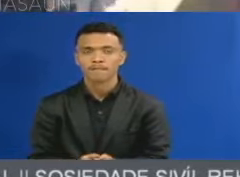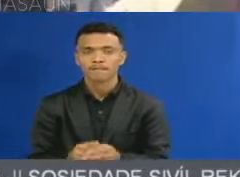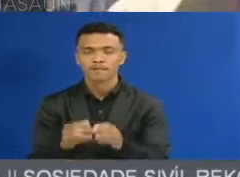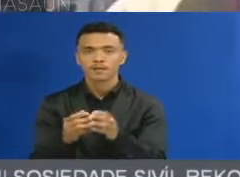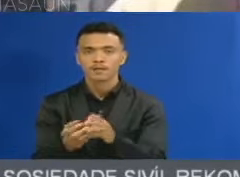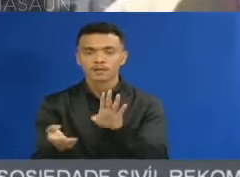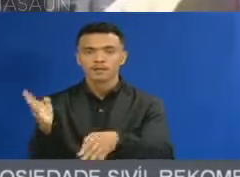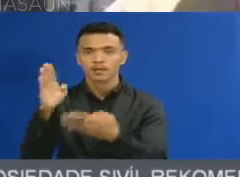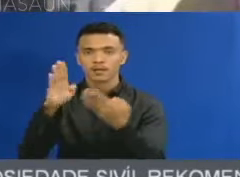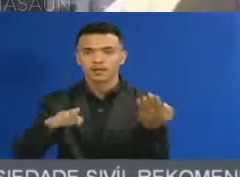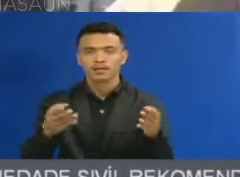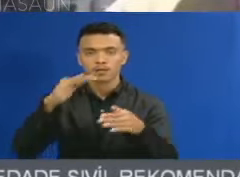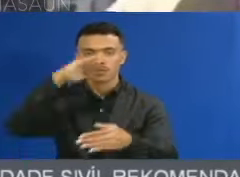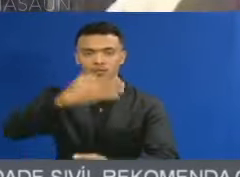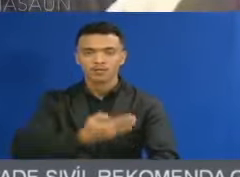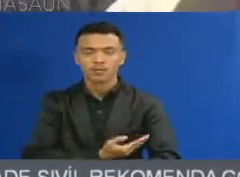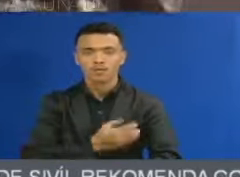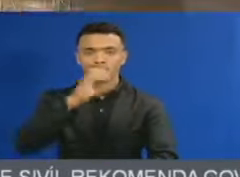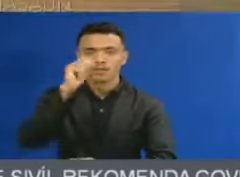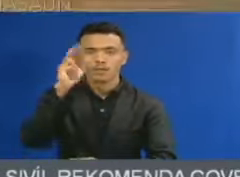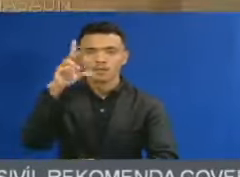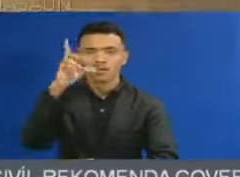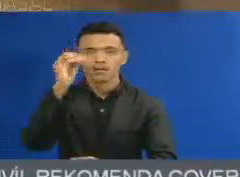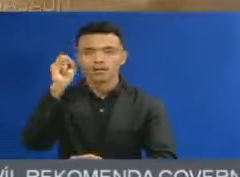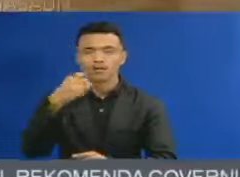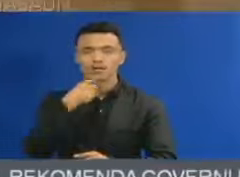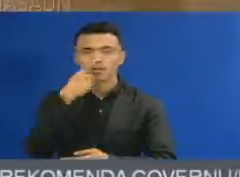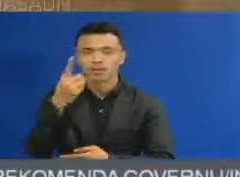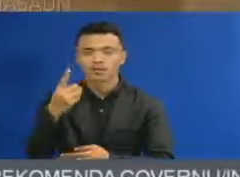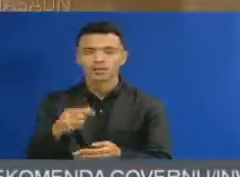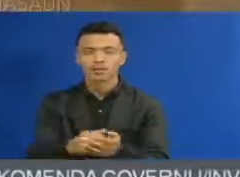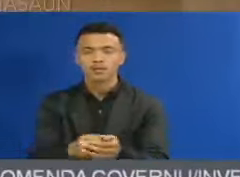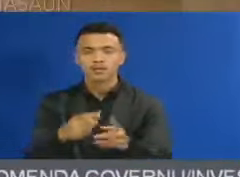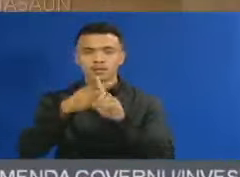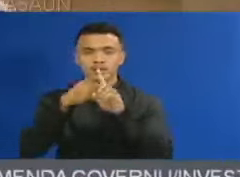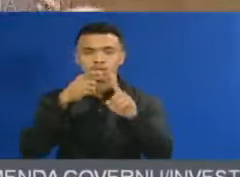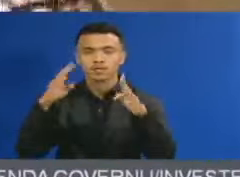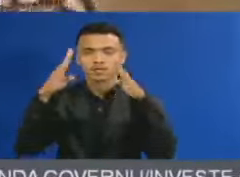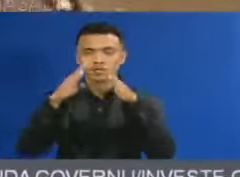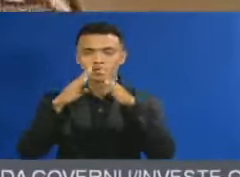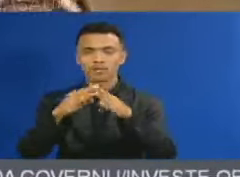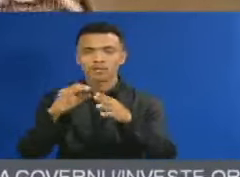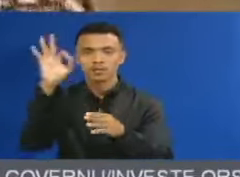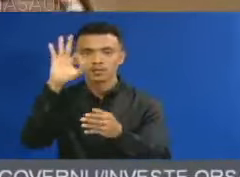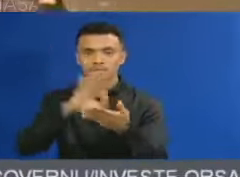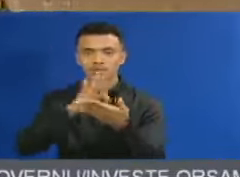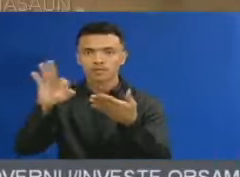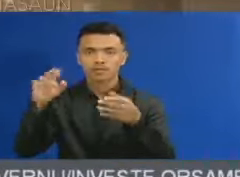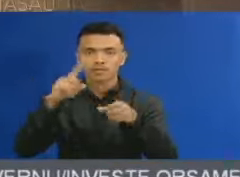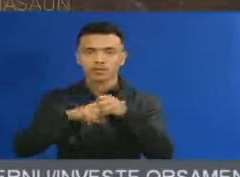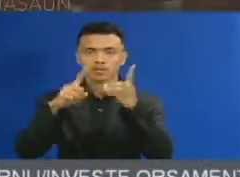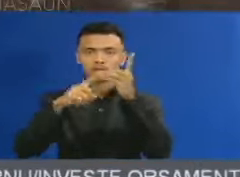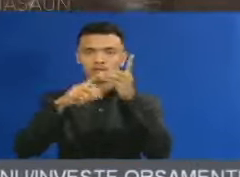Matebian ne Juan Carlos Agostino dos Santos Hactuir, matebian Blasius Berre, sai husi uma ia sexta-feira, loron sanolo